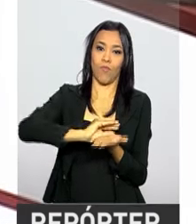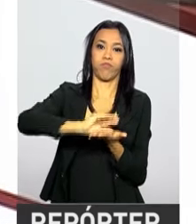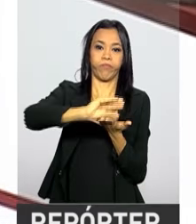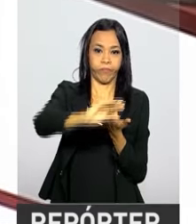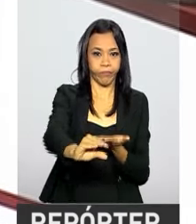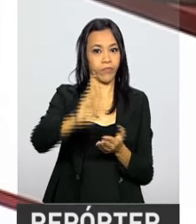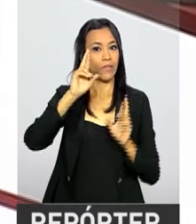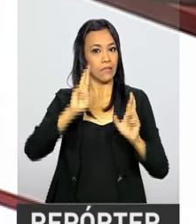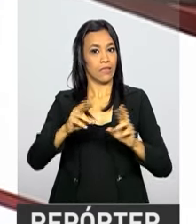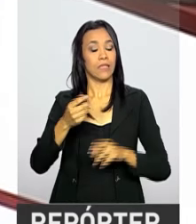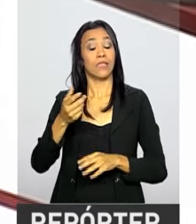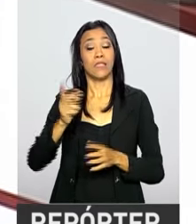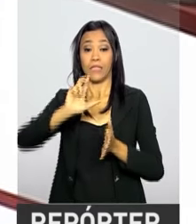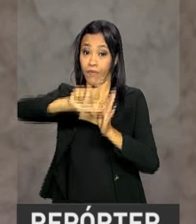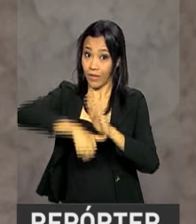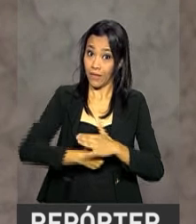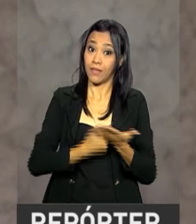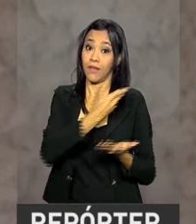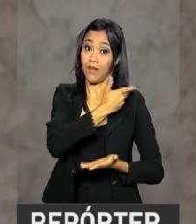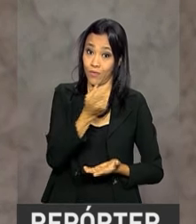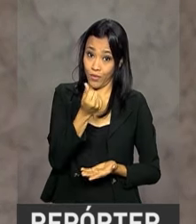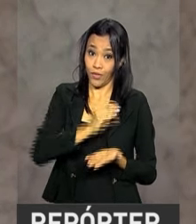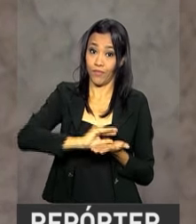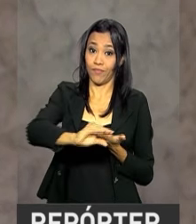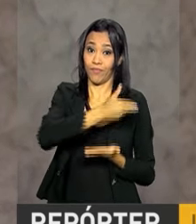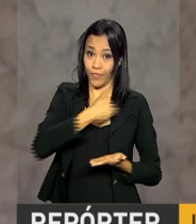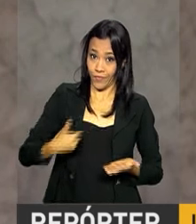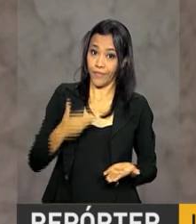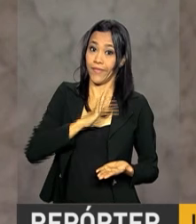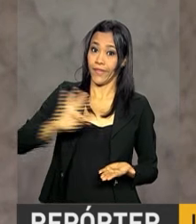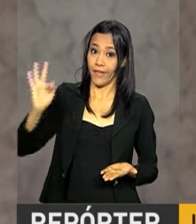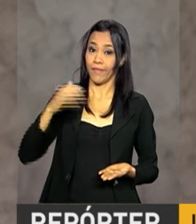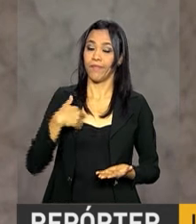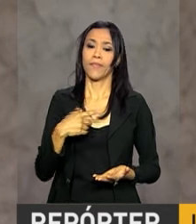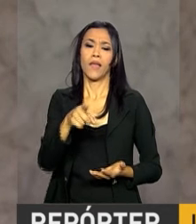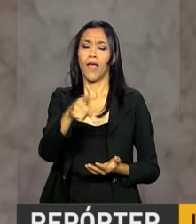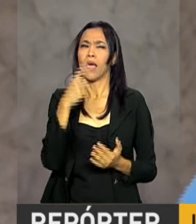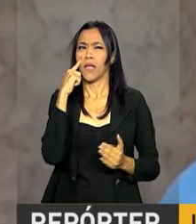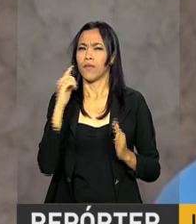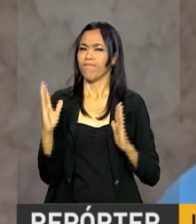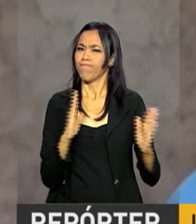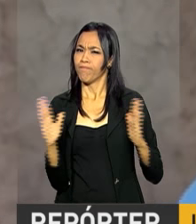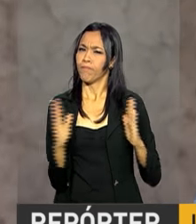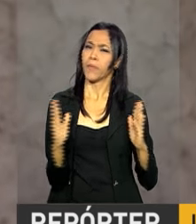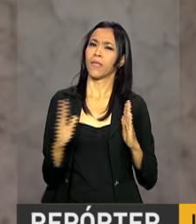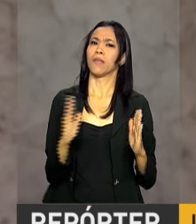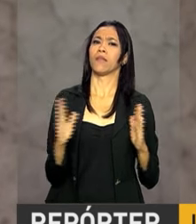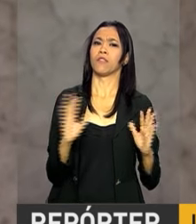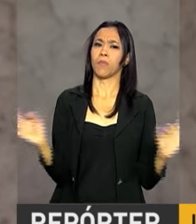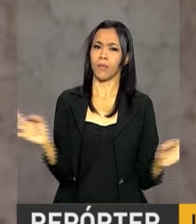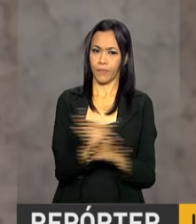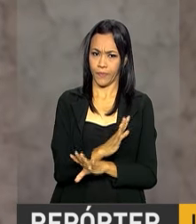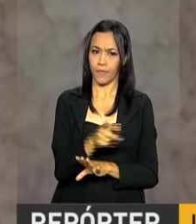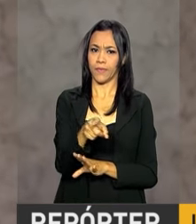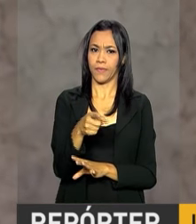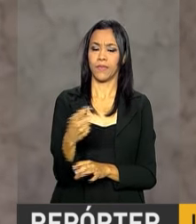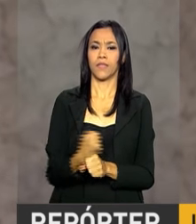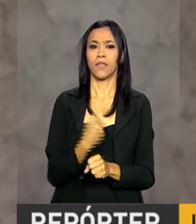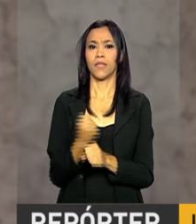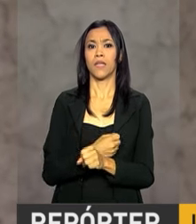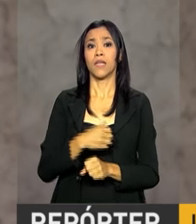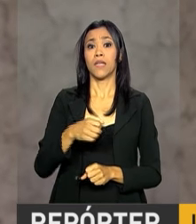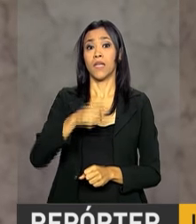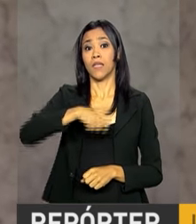federal que estavam atrasados. Ela era previsto para terminar inicialmente eh em